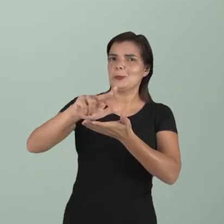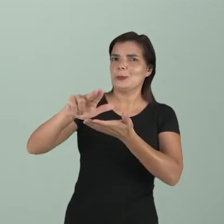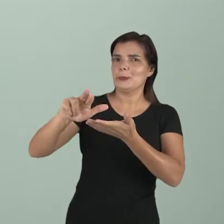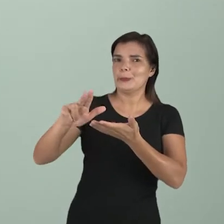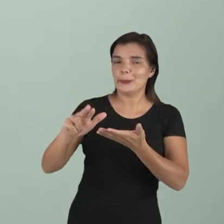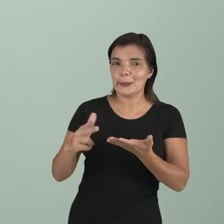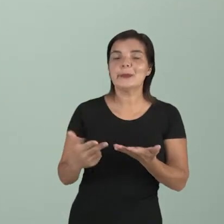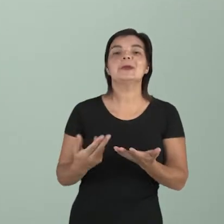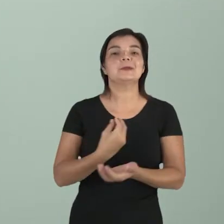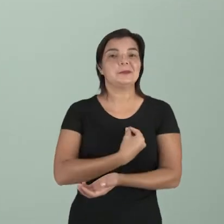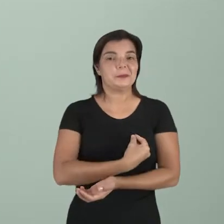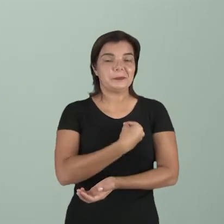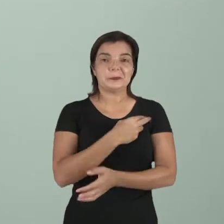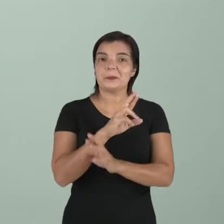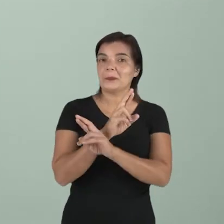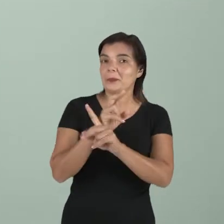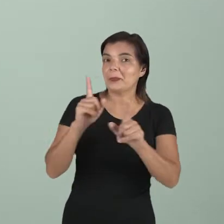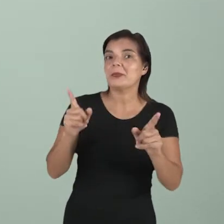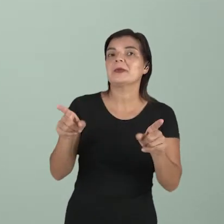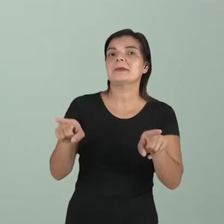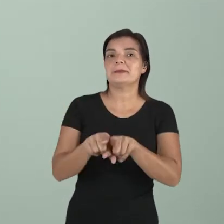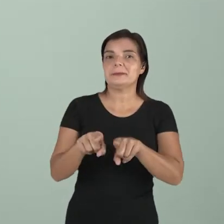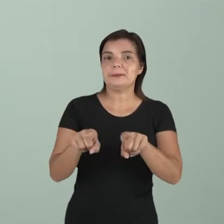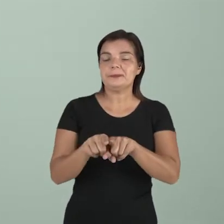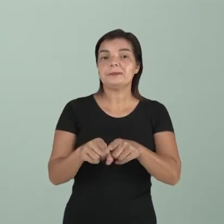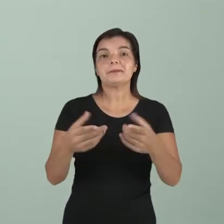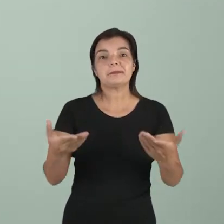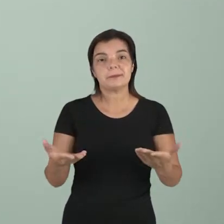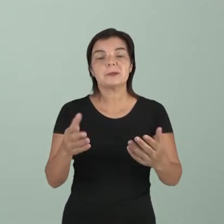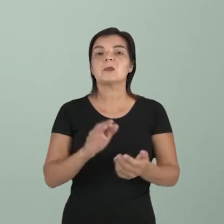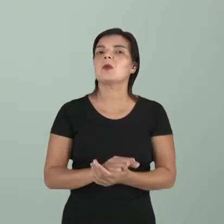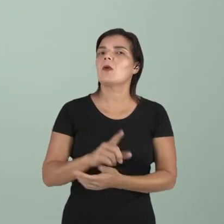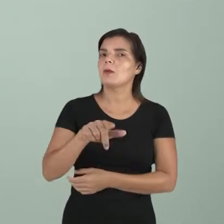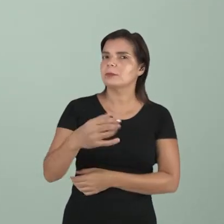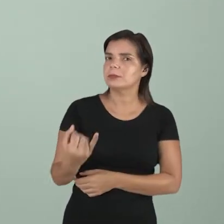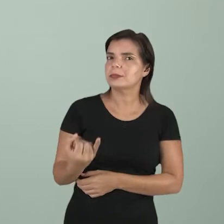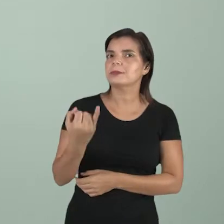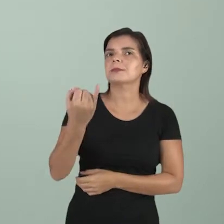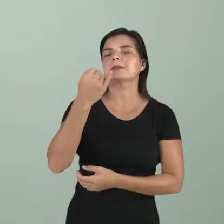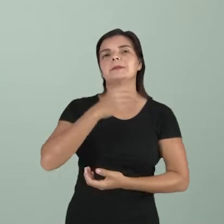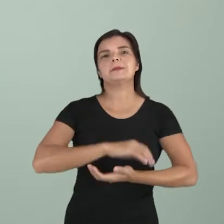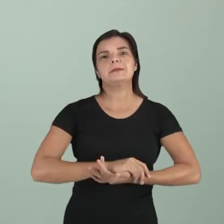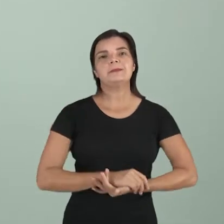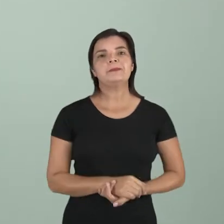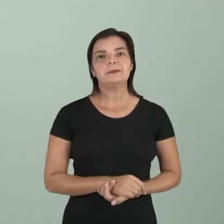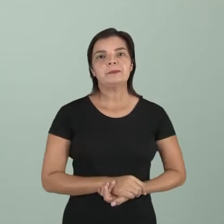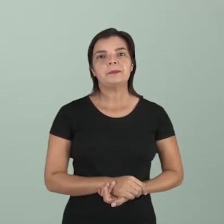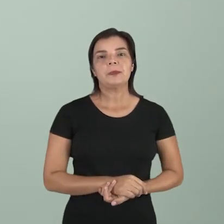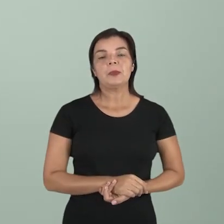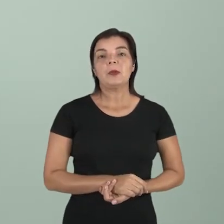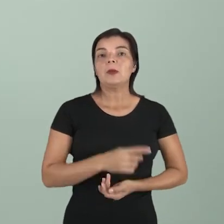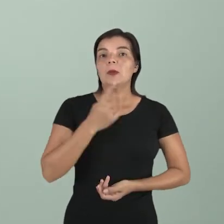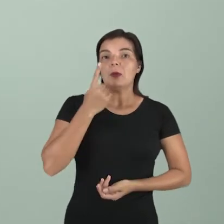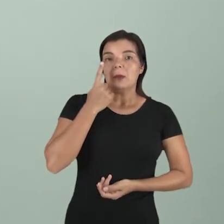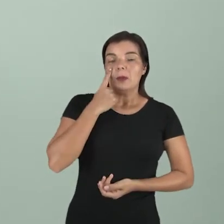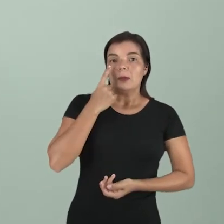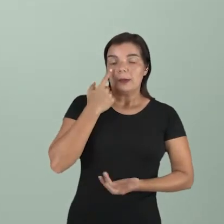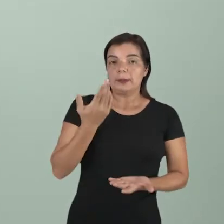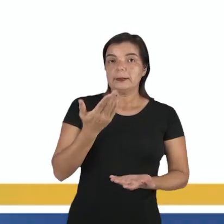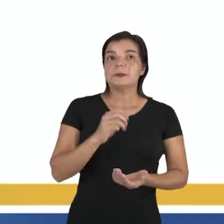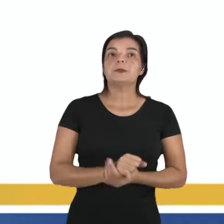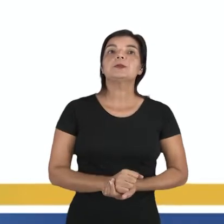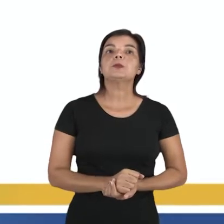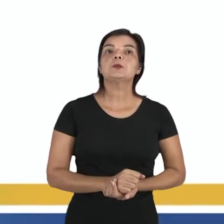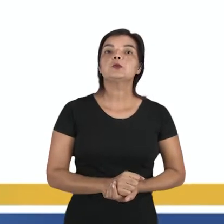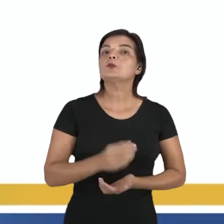um costume, por exemplo, de tomar o açaí mais fresquinho, com farinha, já que em Rio Branco, a maioria já vai conhecer